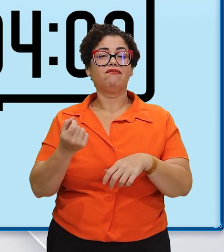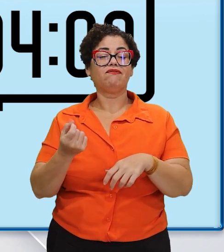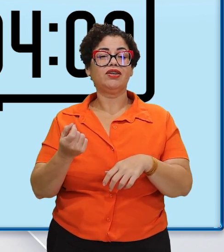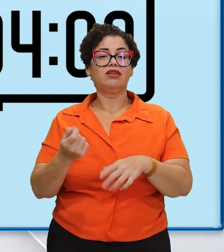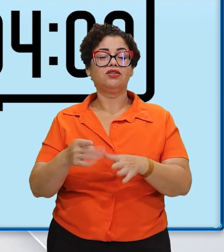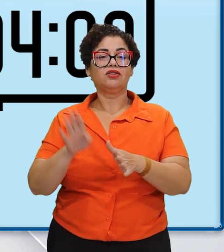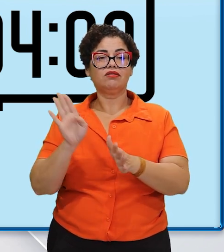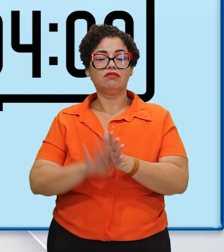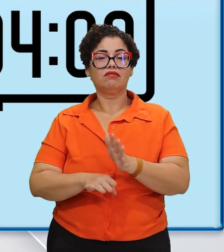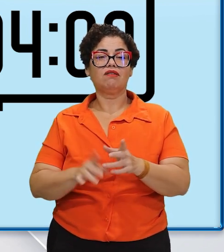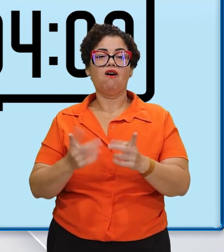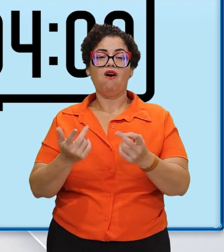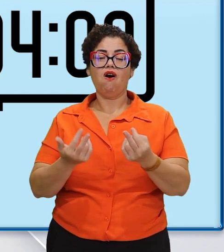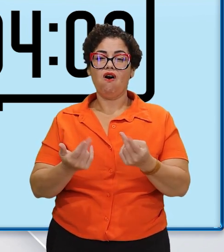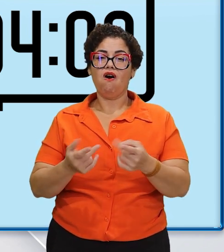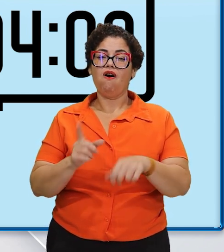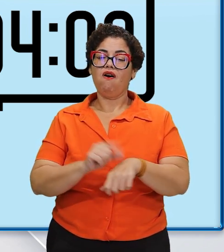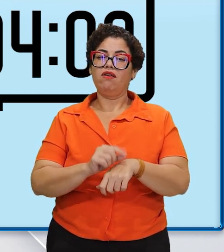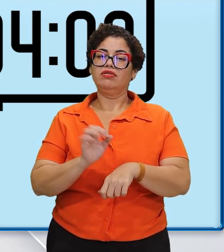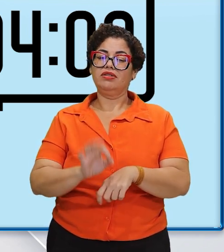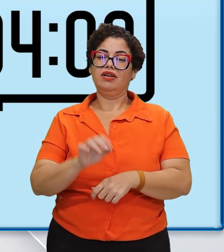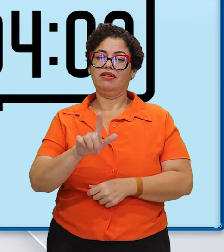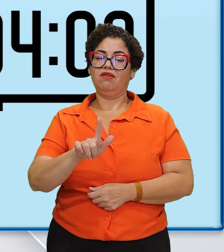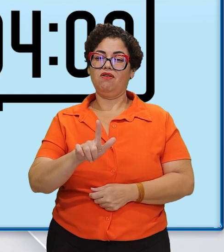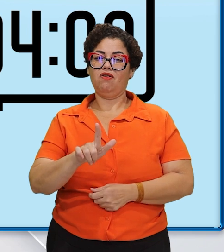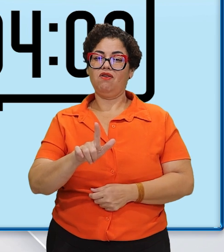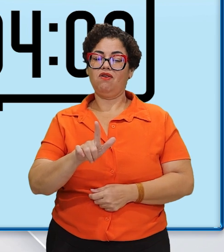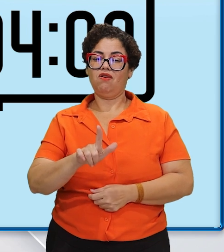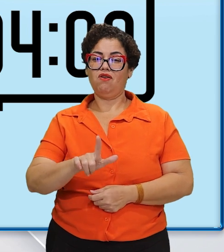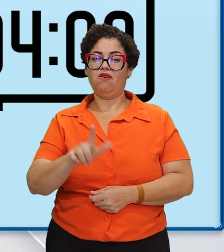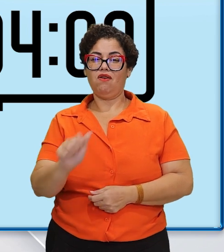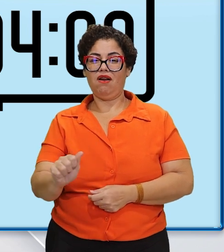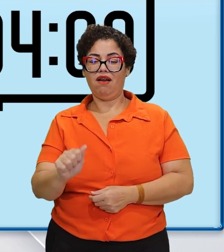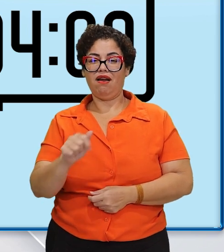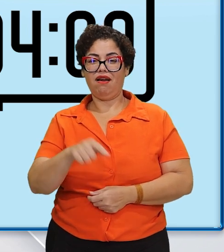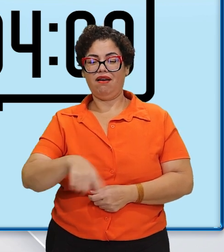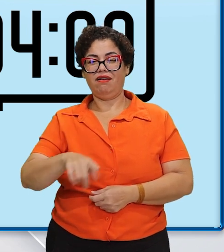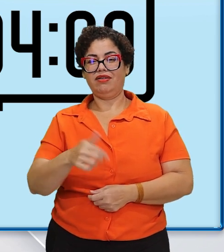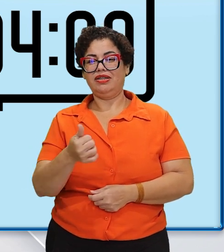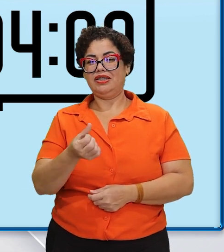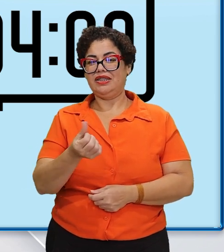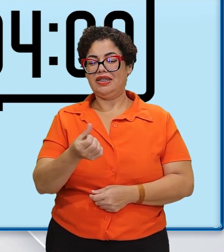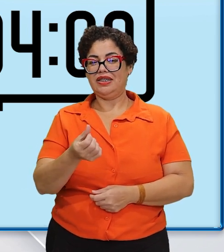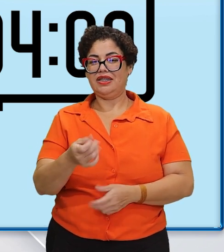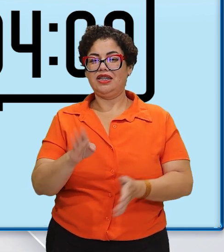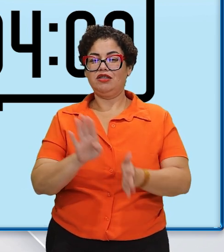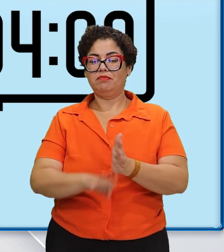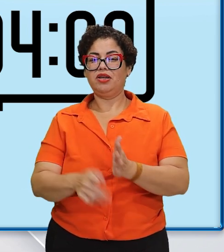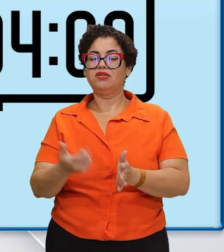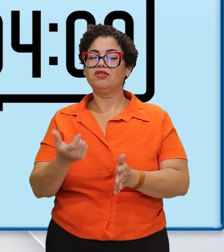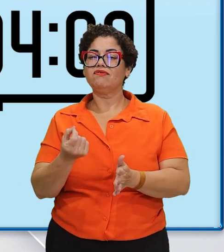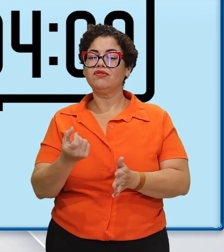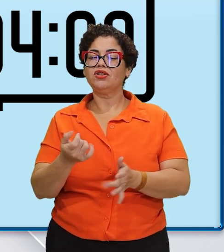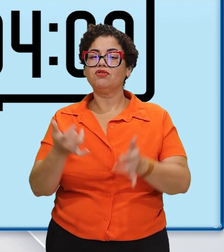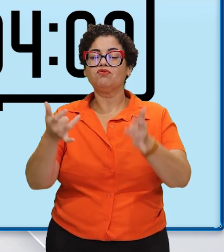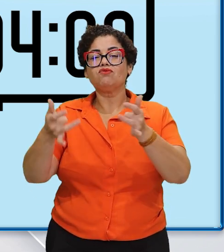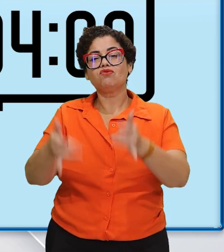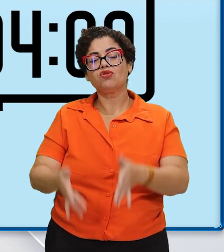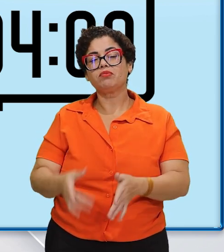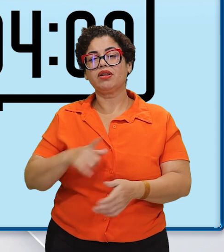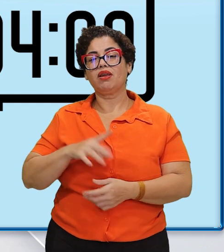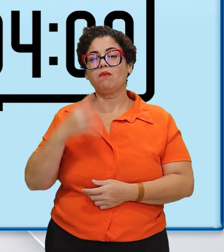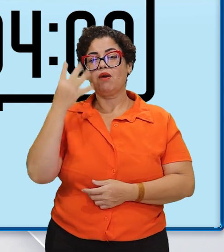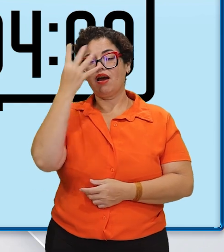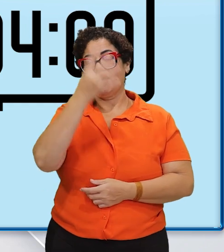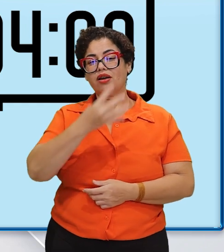dessas 20 para ajustar ao horário de Los Angeles. Exatamente. Subtraindo 16 horas de 20 horas,